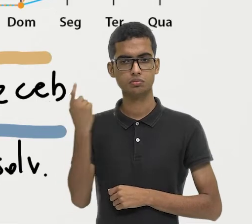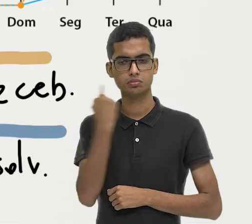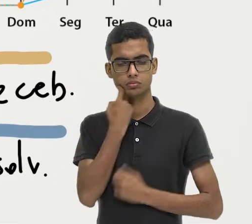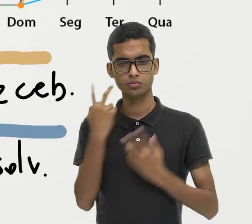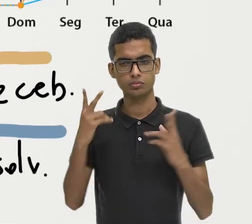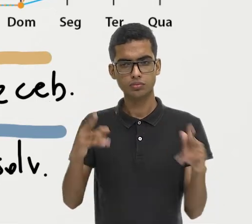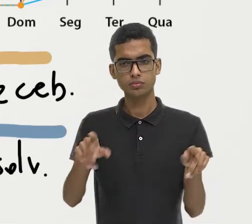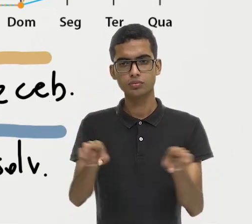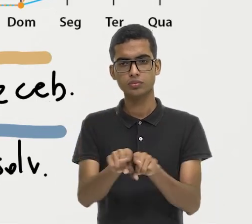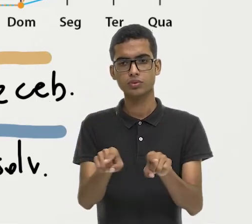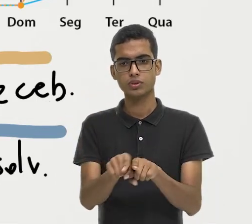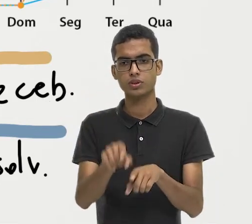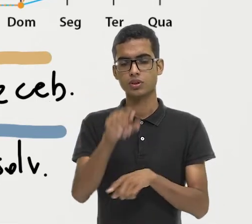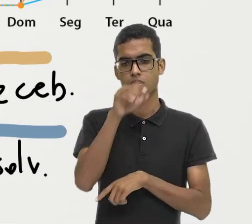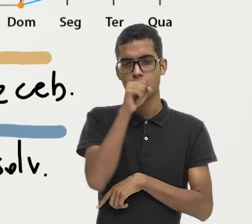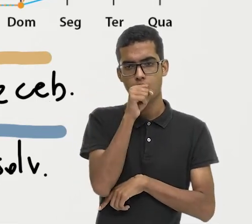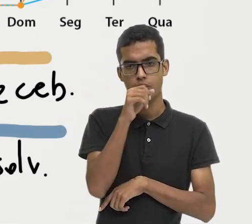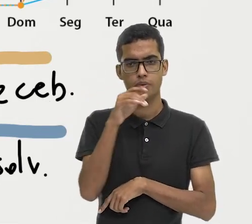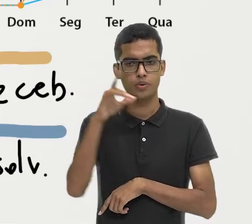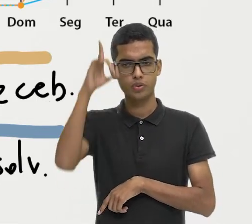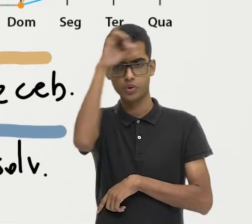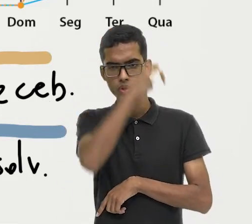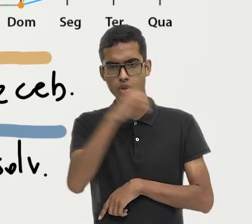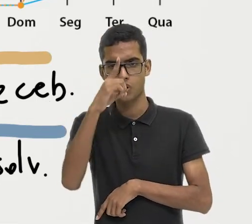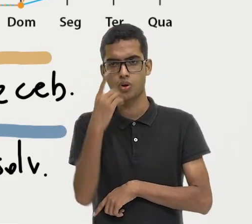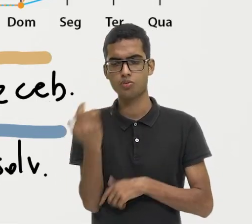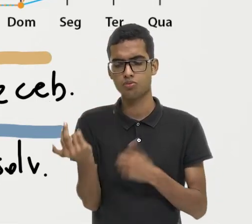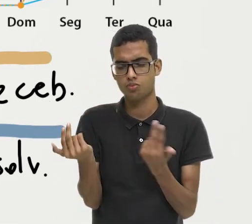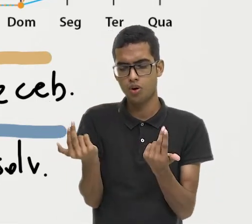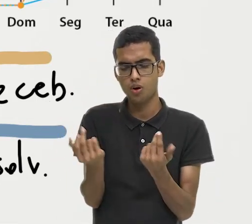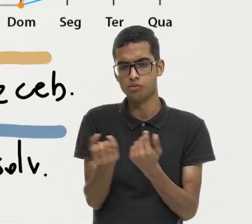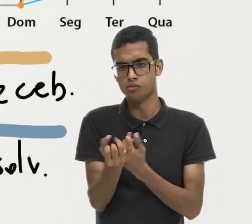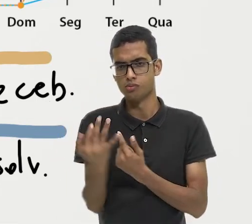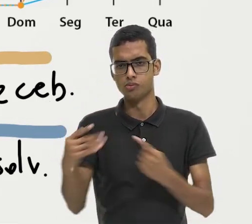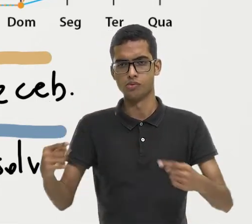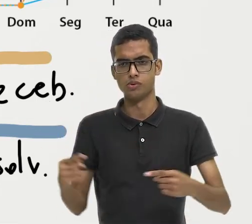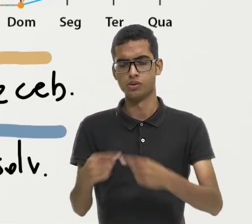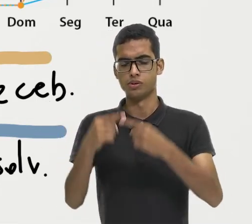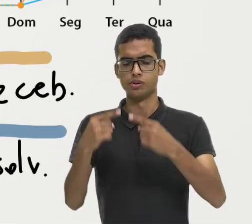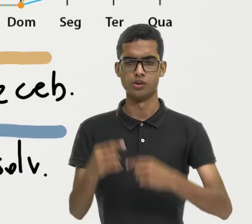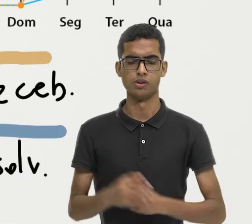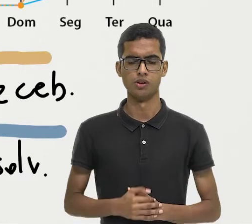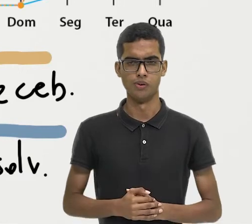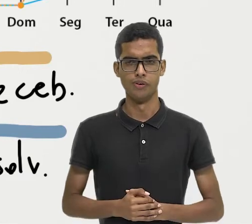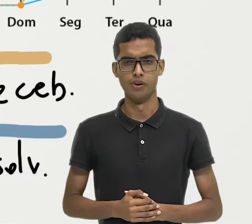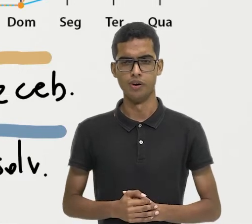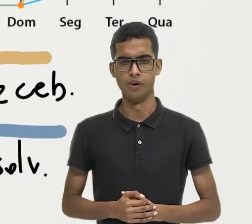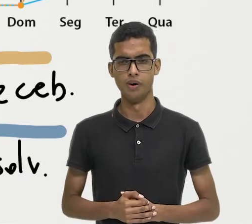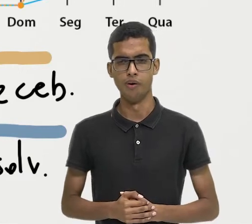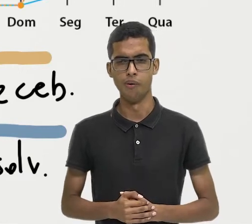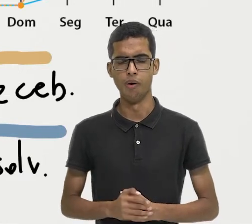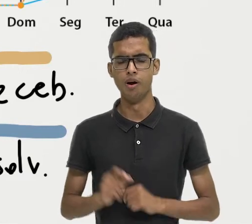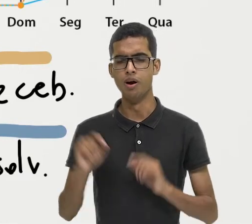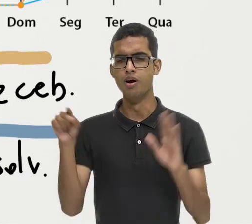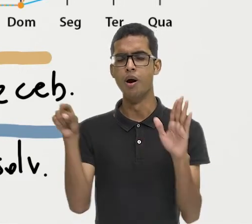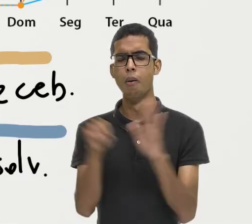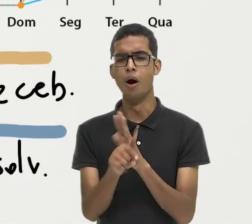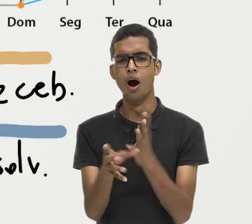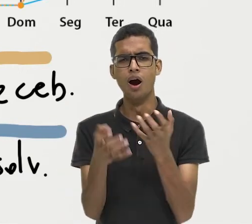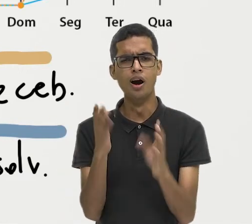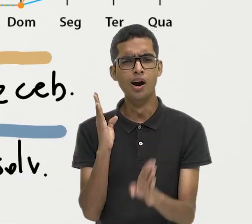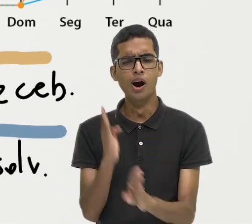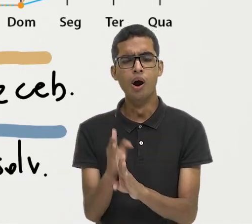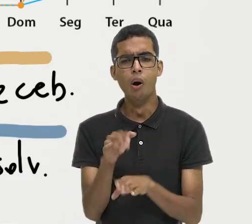no domingo elas foram equivalentes. Como assim? As duas quantidades foram iguais. A questão